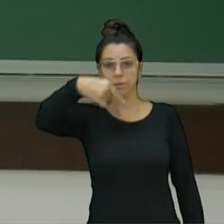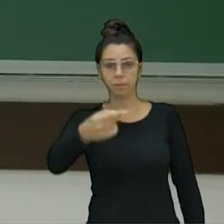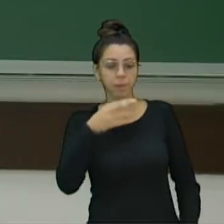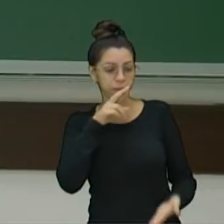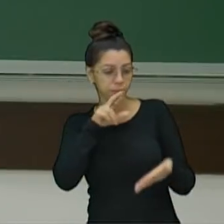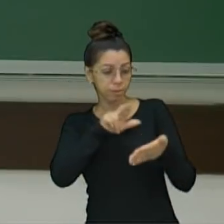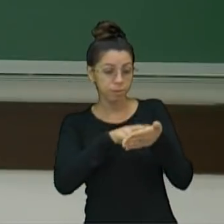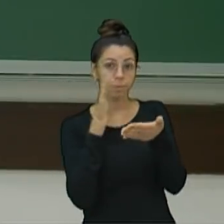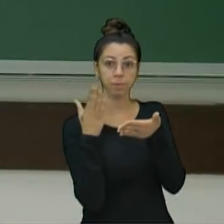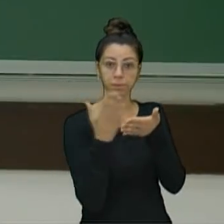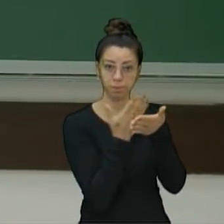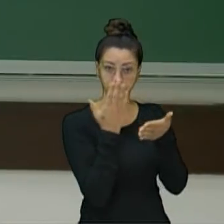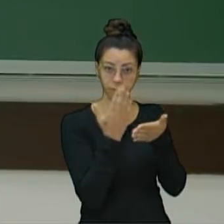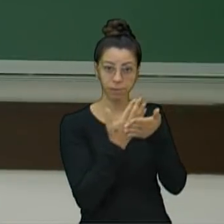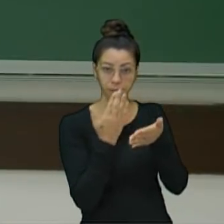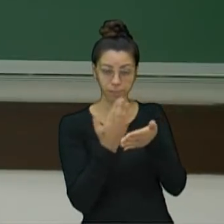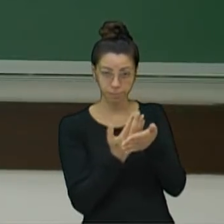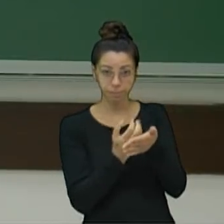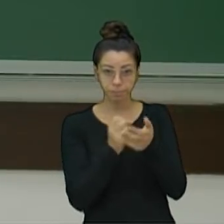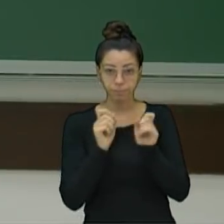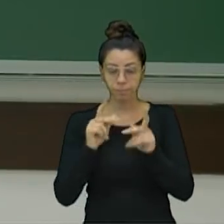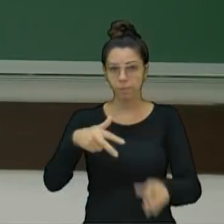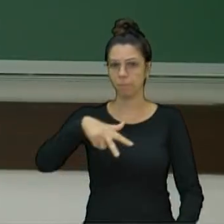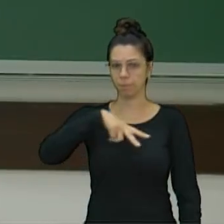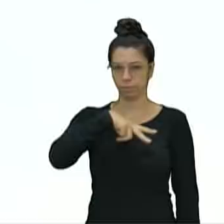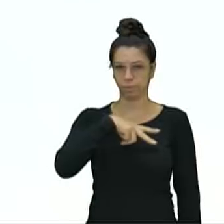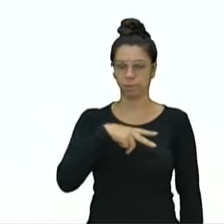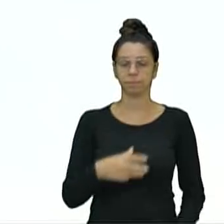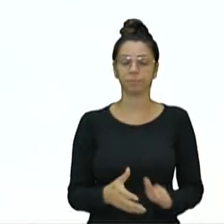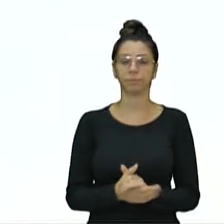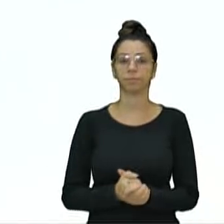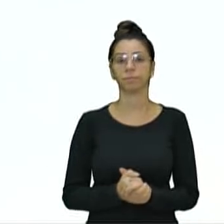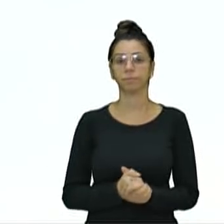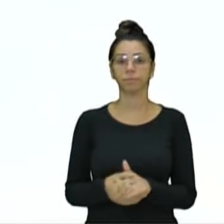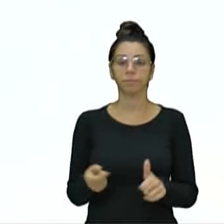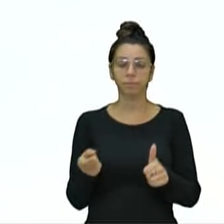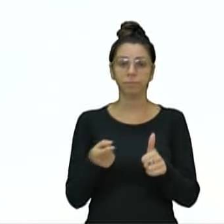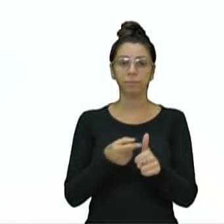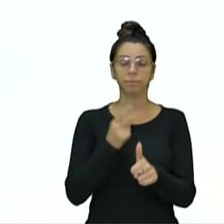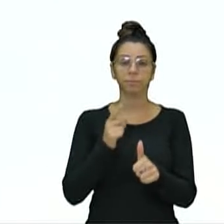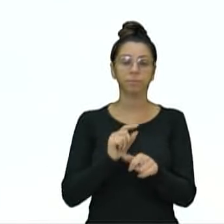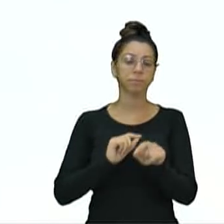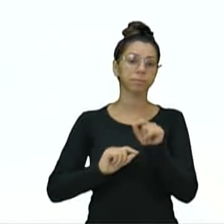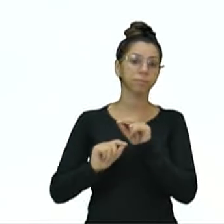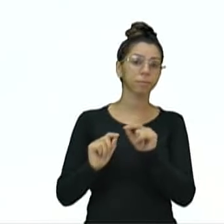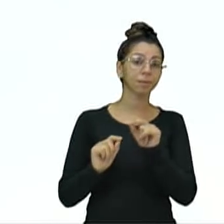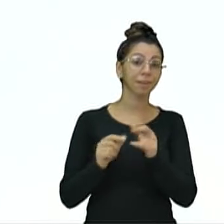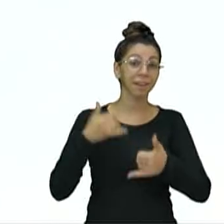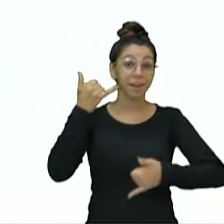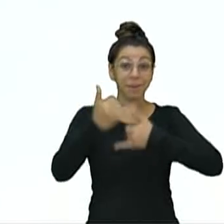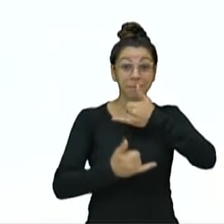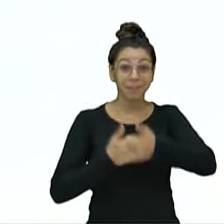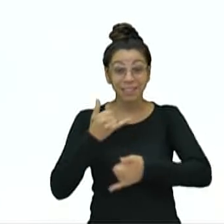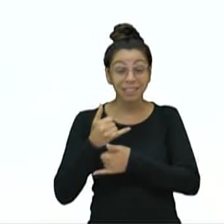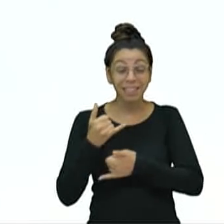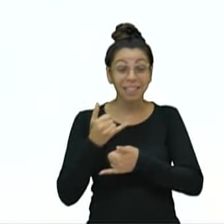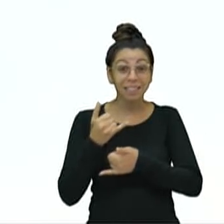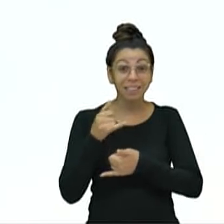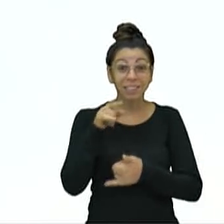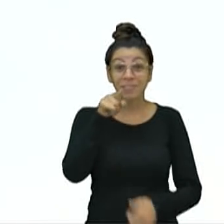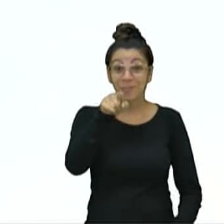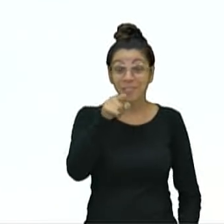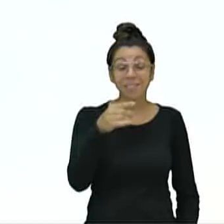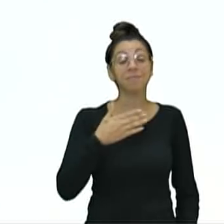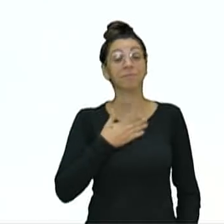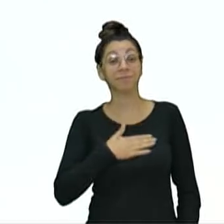caderno essas perguntinhas aí que são pessoais. A número 1 diz assim: qual era a sua brincadeira favorita quando